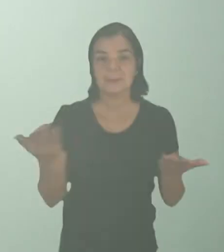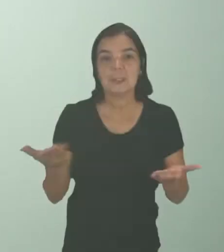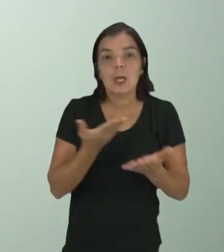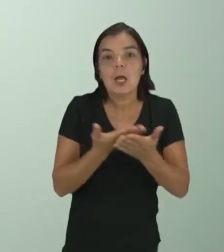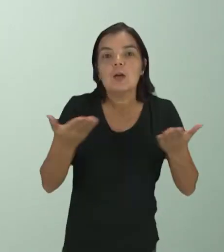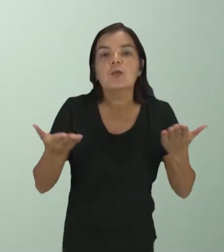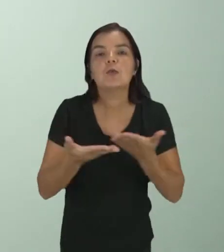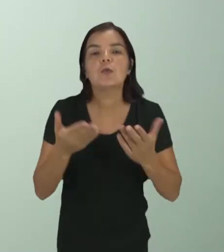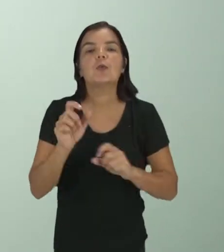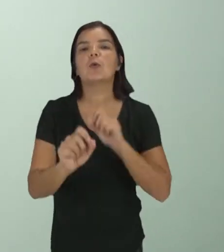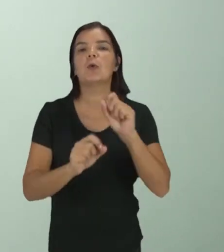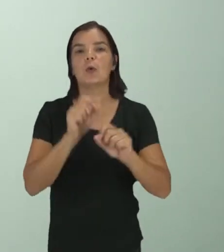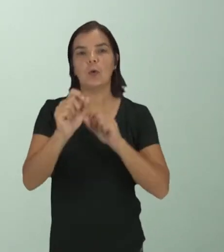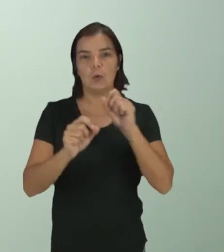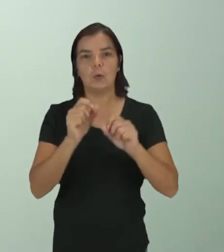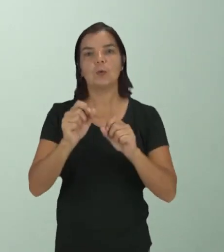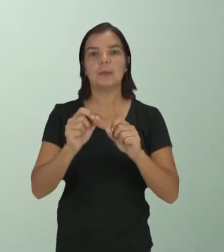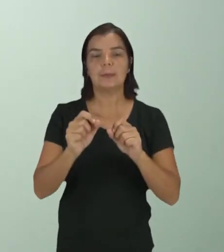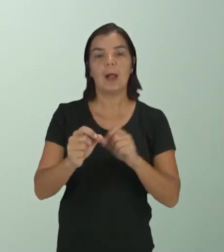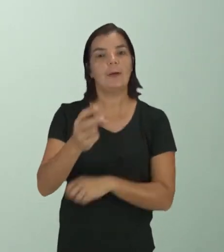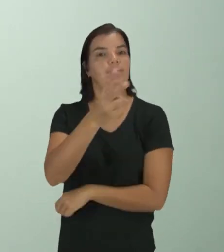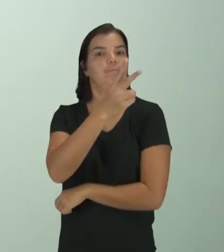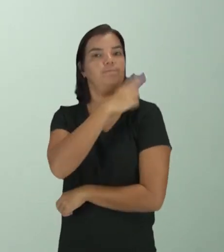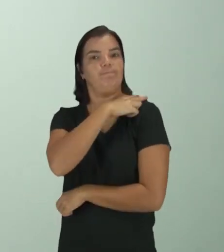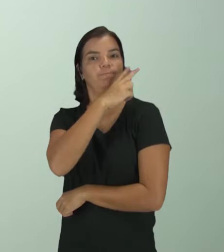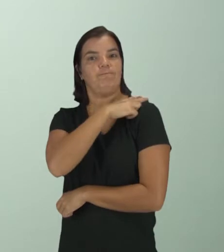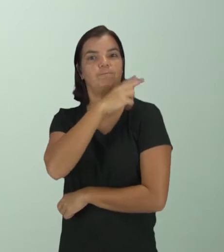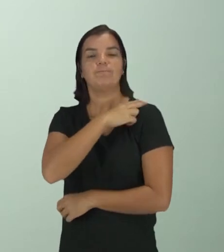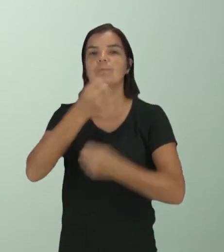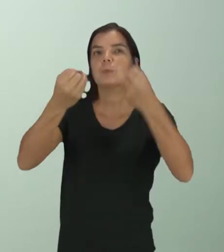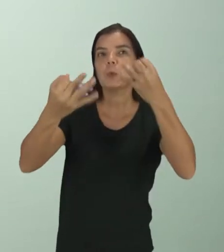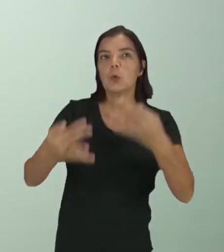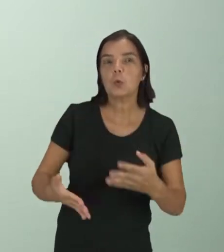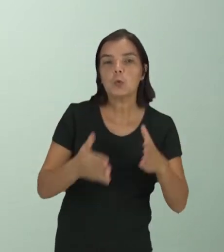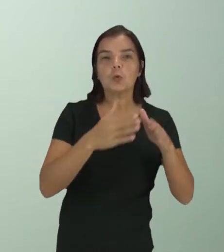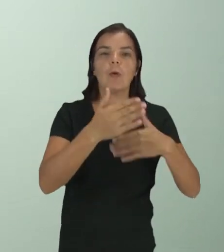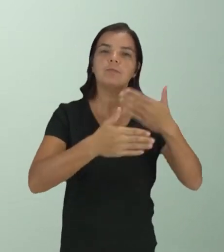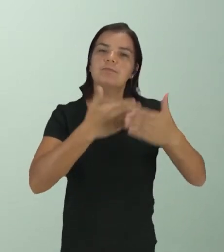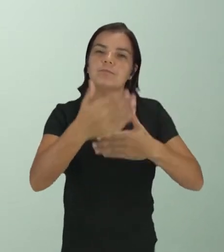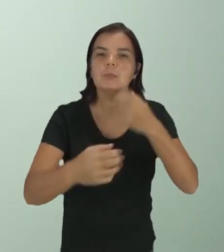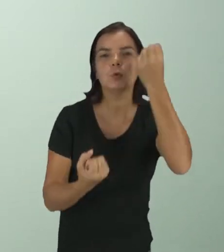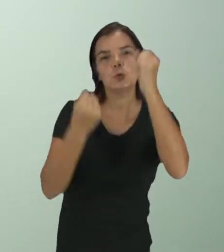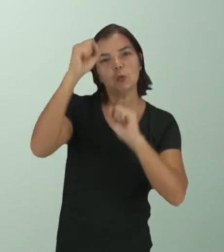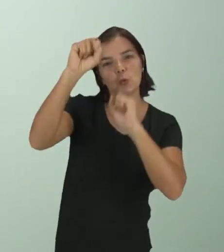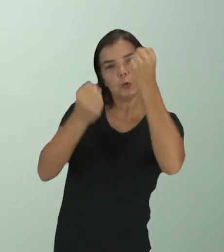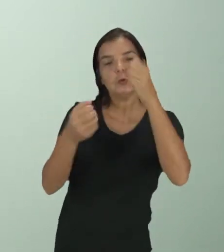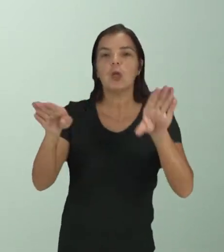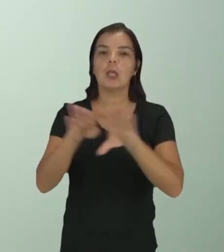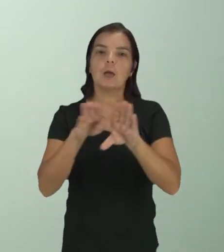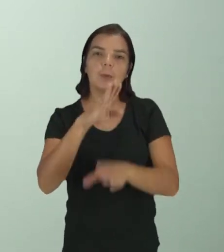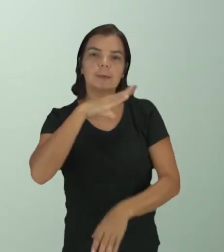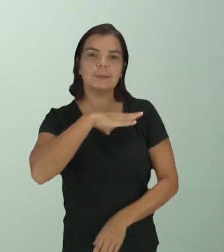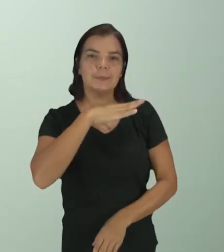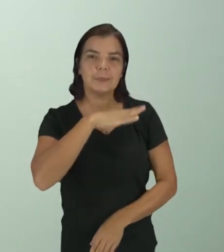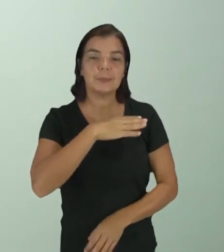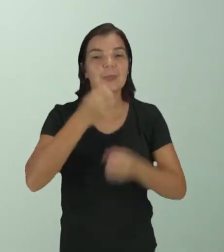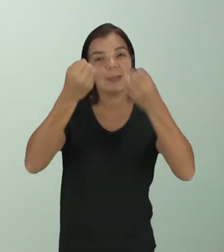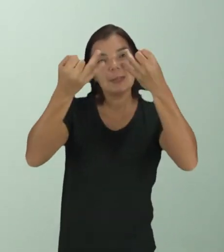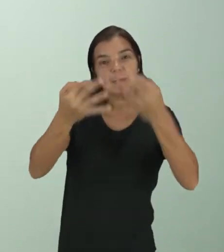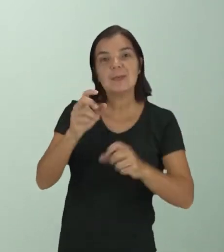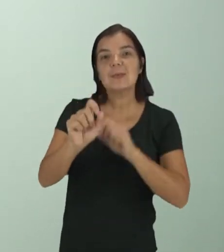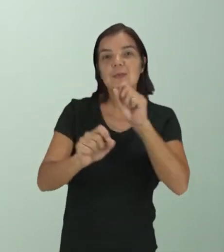Na nossa aula de hoje, destinada aqui à nossa segunda série, nós vamos falar um pouco sobre o processo de industrialização e de urbanização. Falamos,